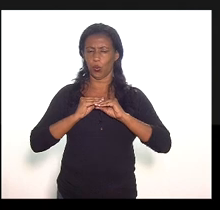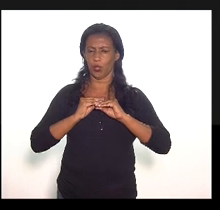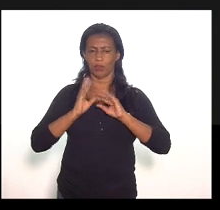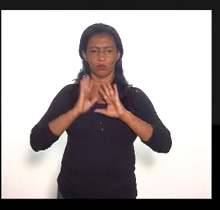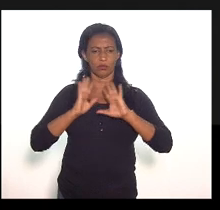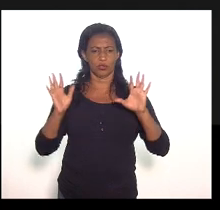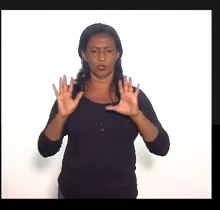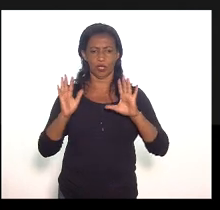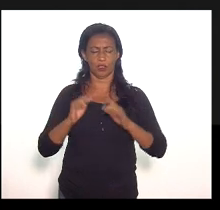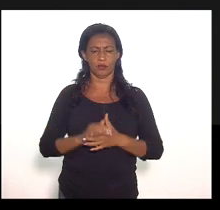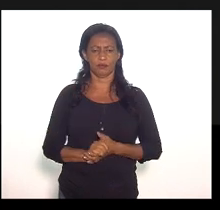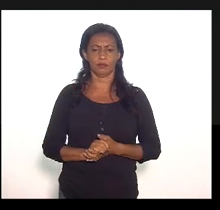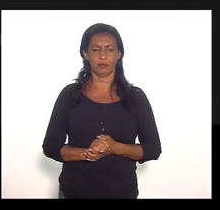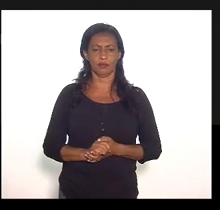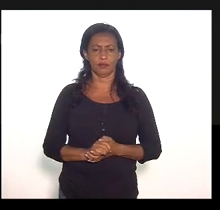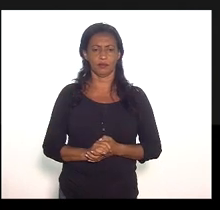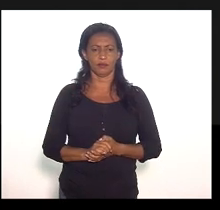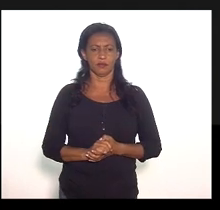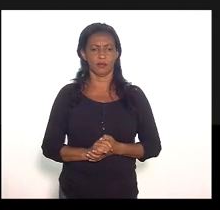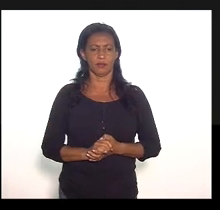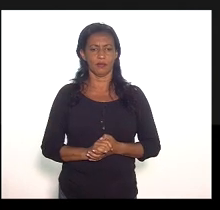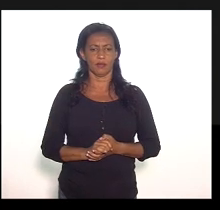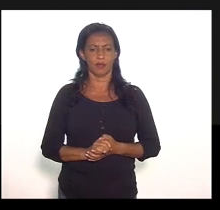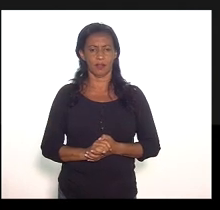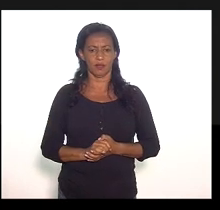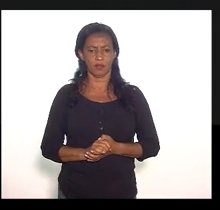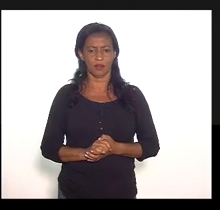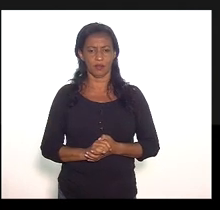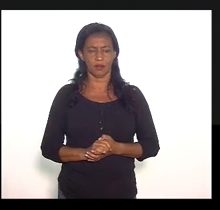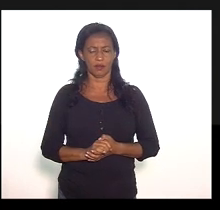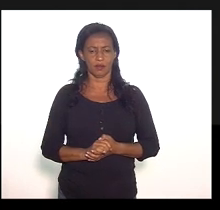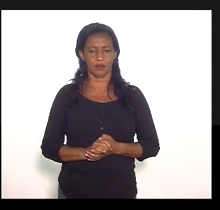Segurança Pública do Estado do Rio de Janeiro.